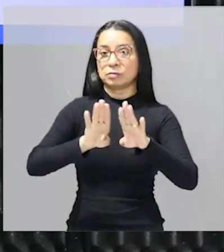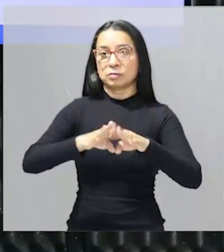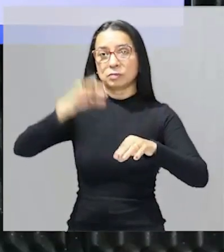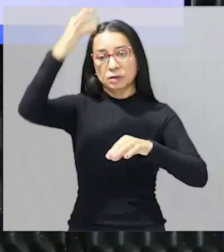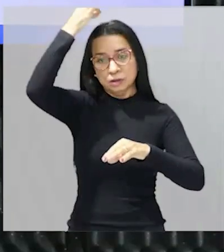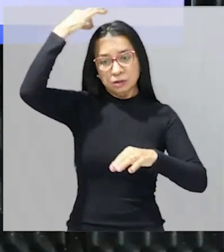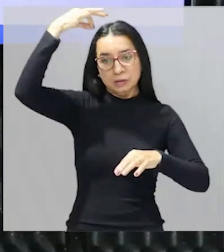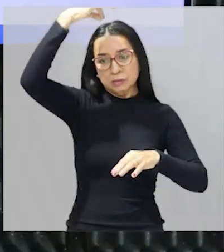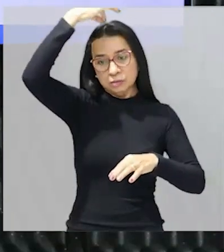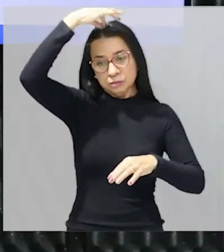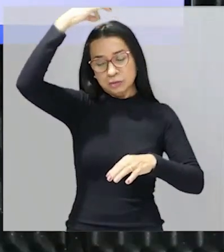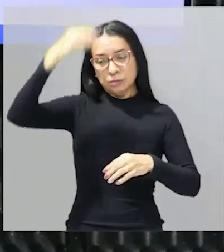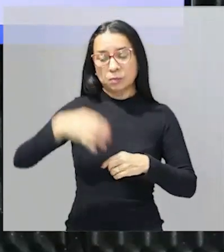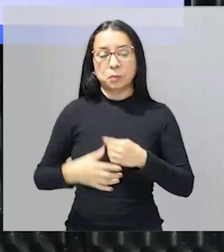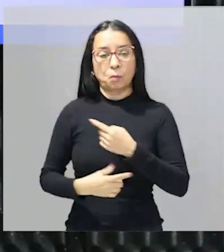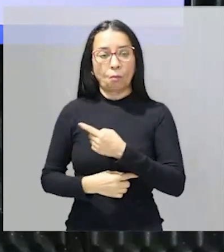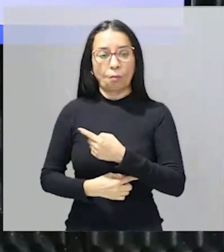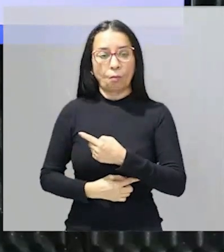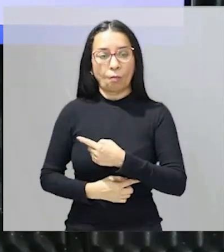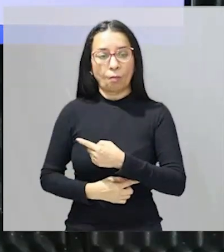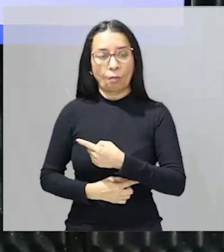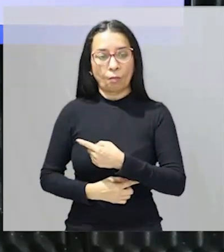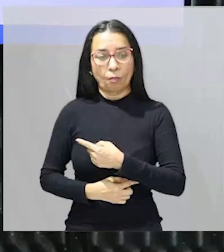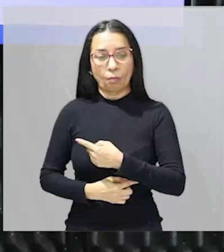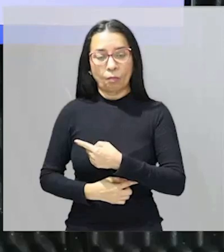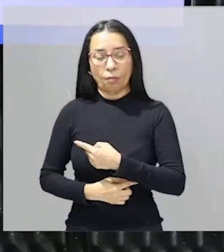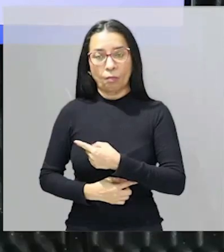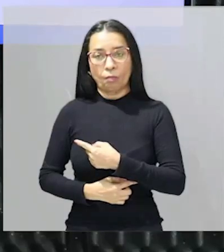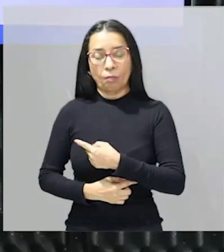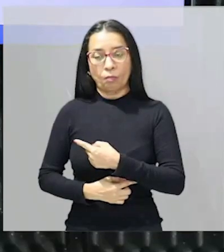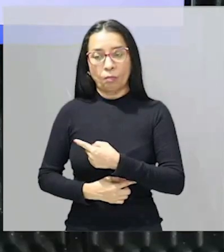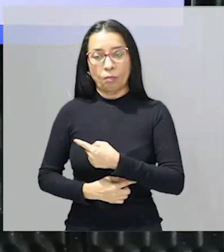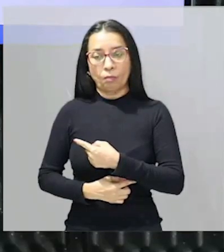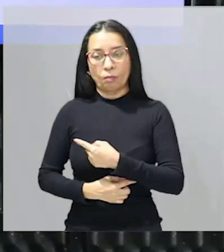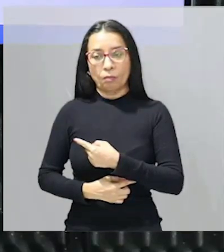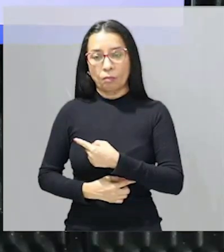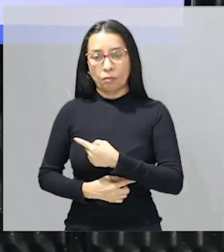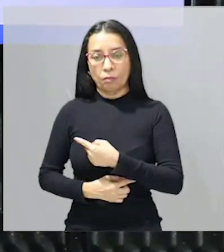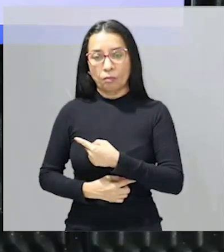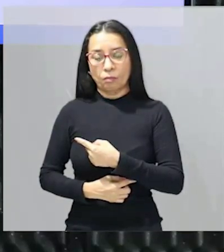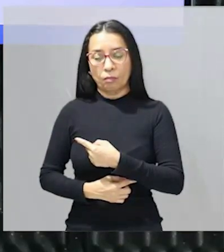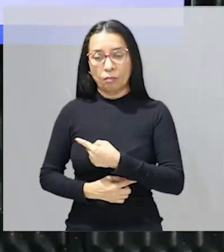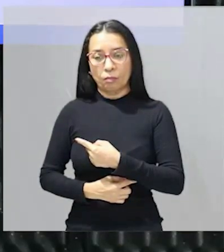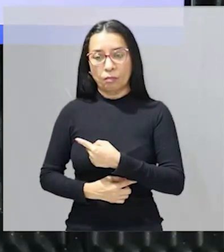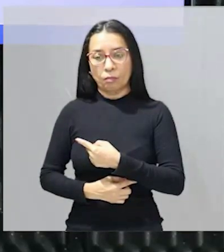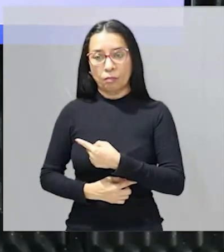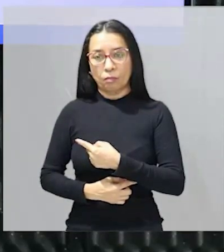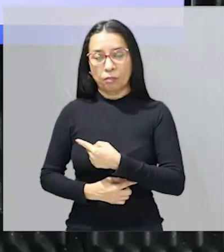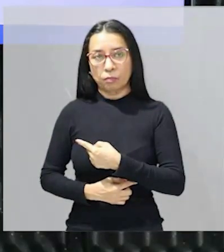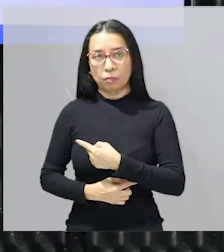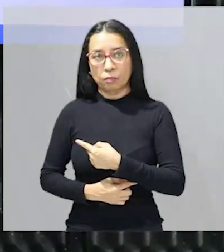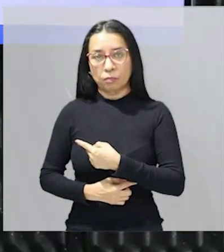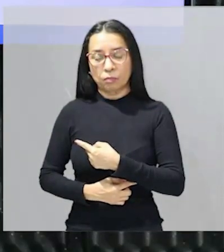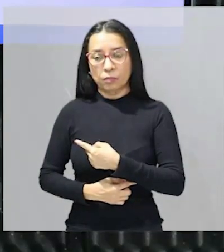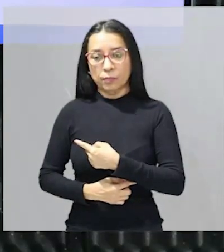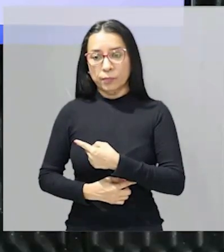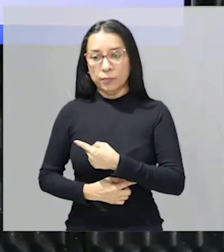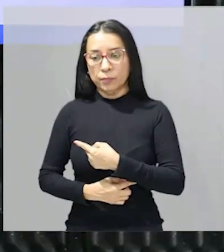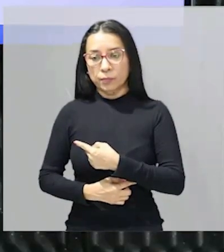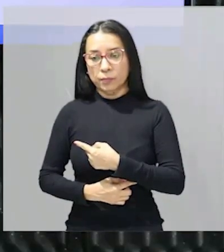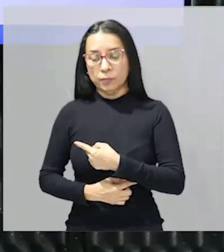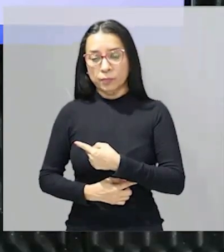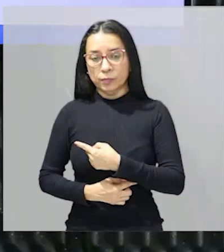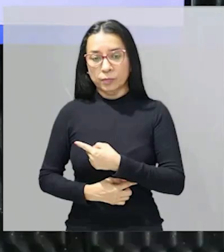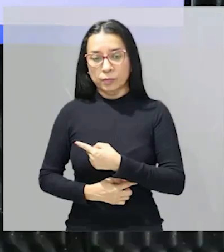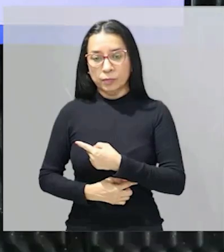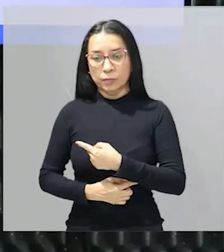Ao fazê-lo, ao destacar essa importância, essa grandeza, a durabilidade, o texto aponta